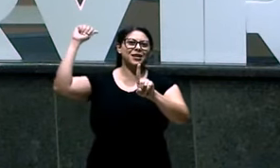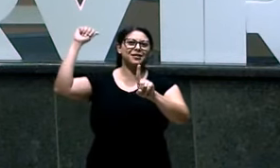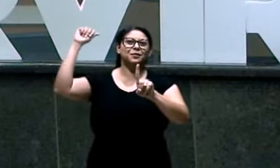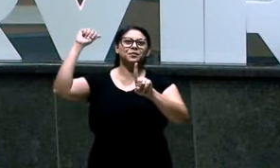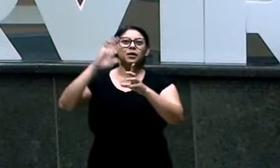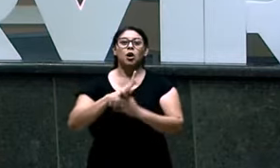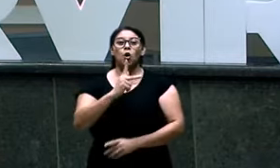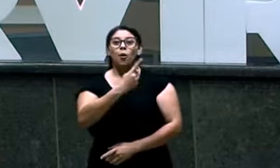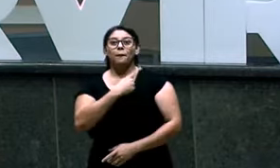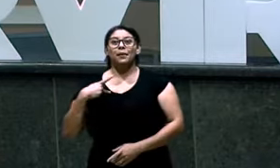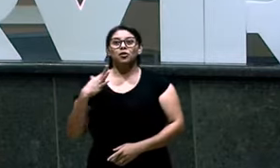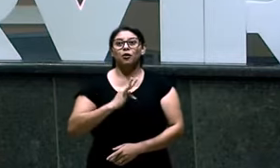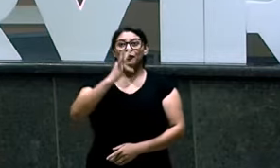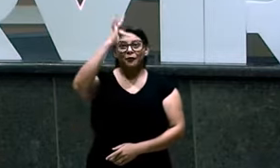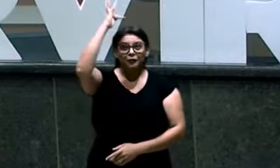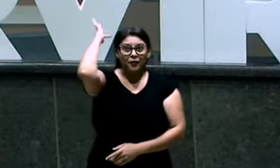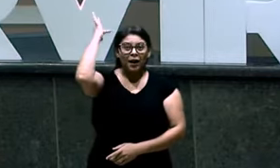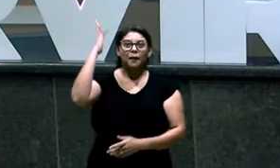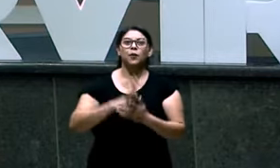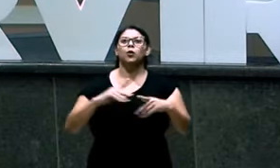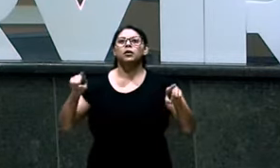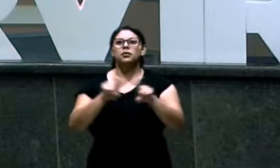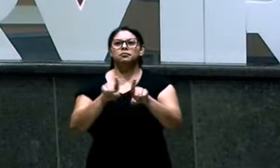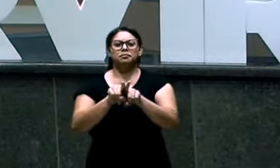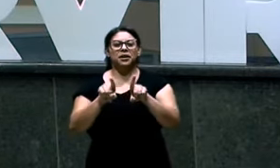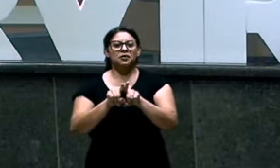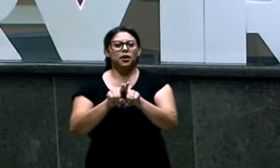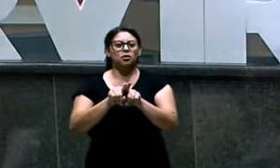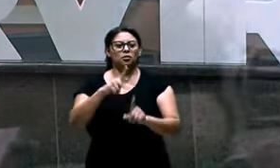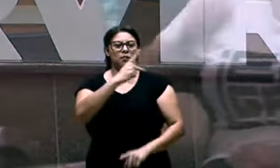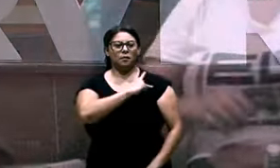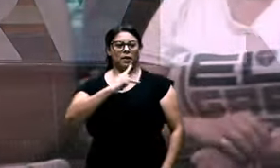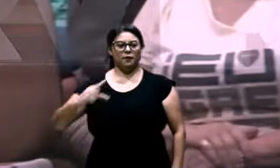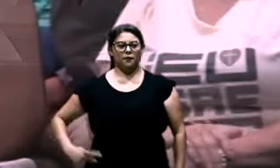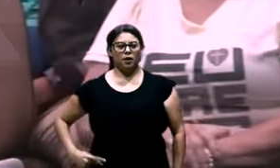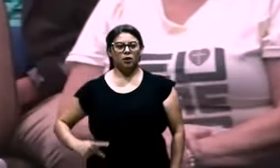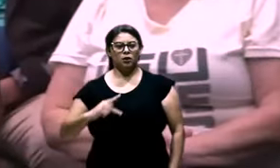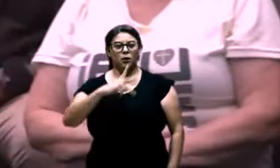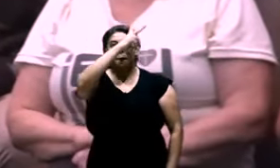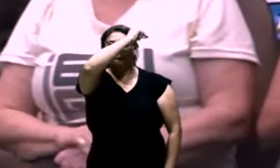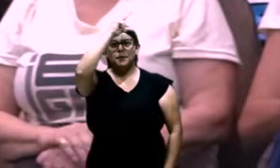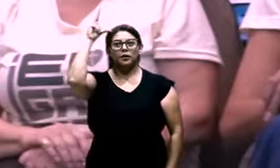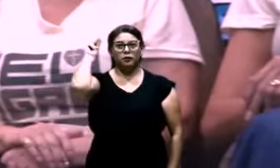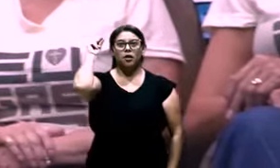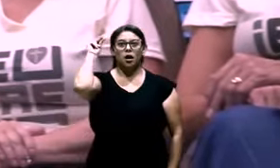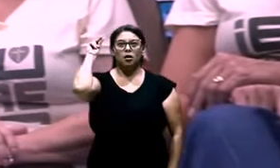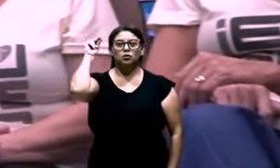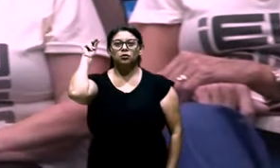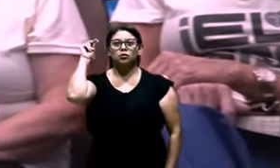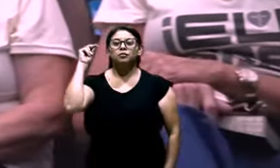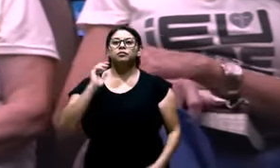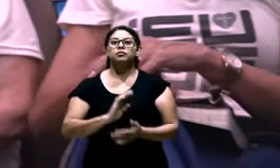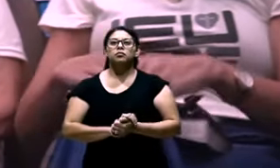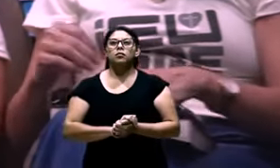o prefeito da cidade é o professor Rodolfo, e o governador de São Paulo é o Tarcísio, e o presidente da república, o fulano de tal. O